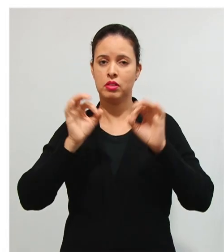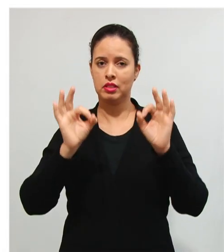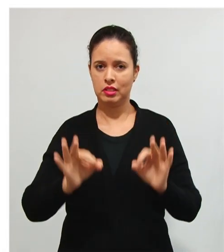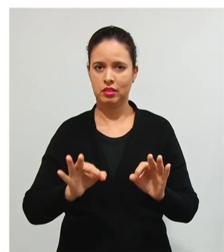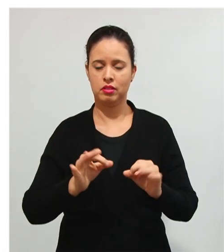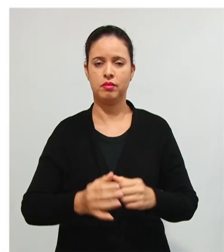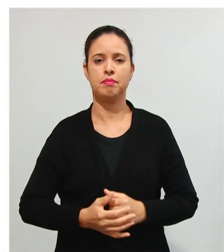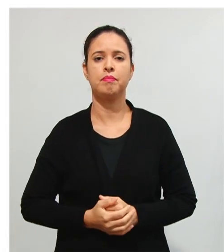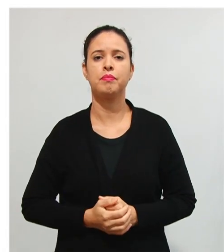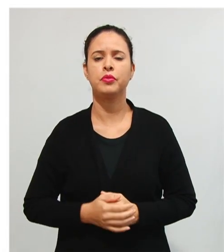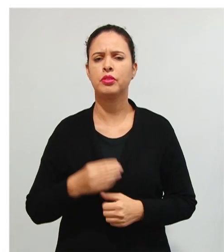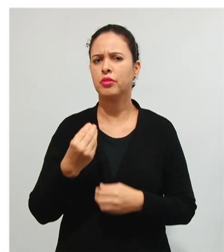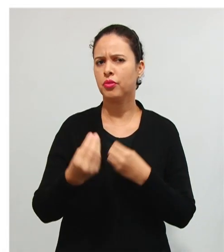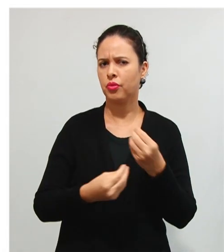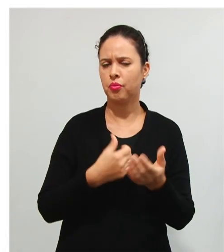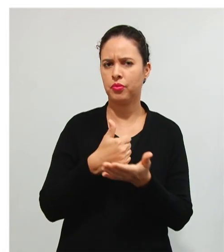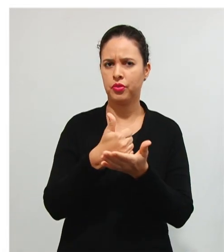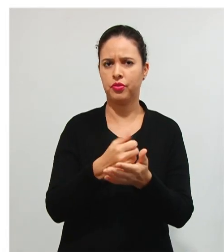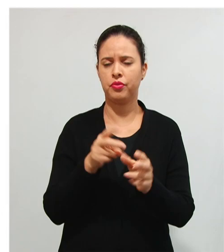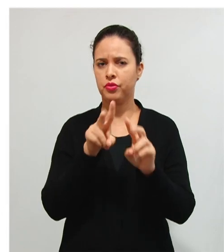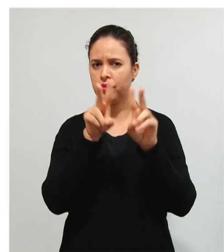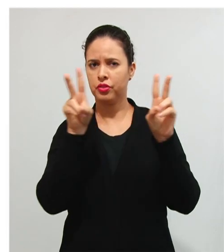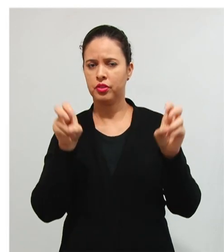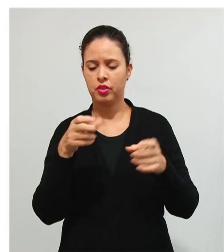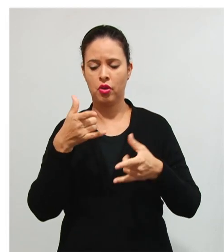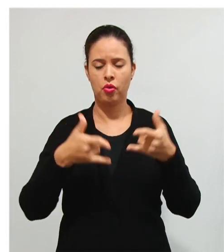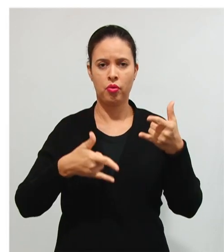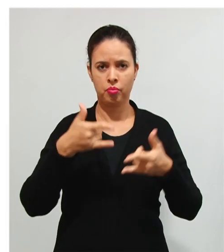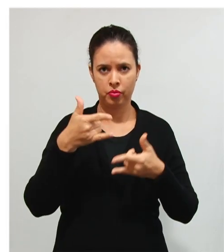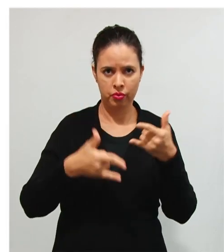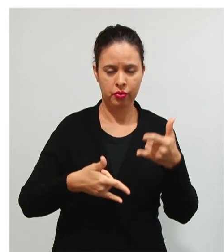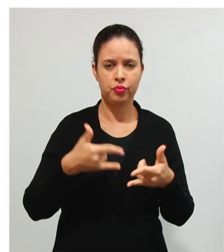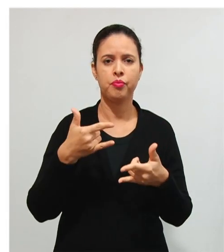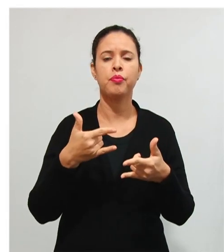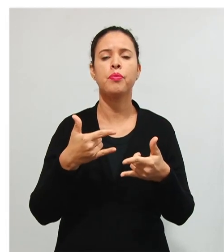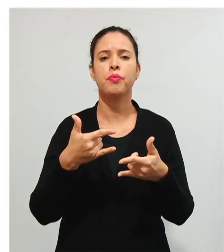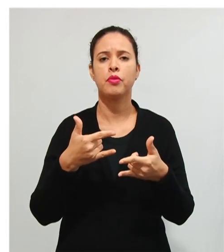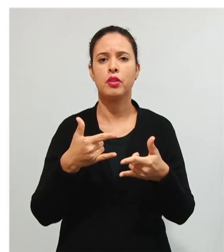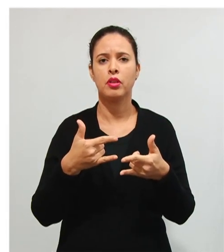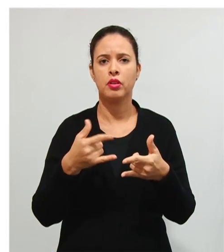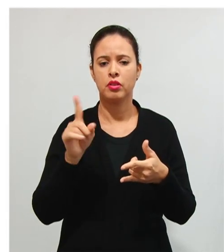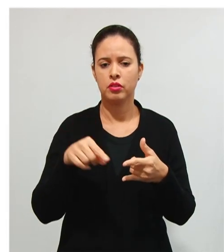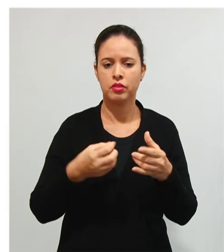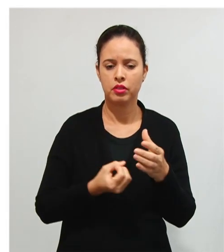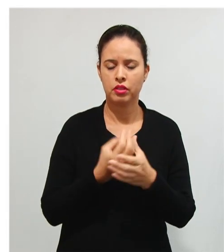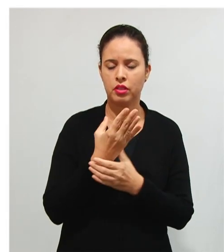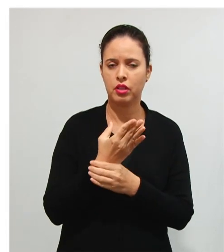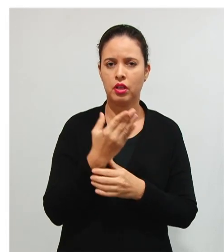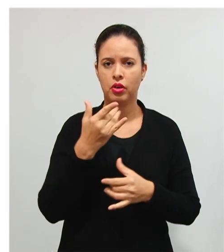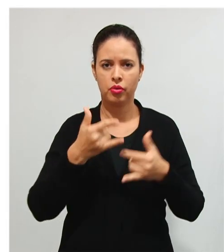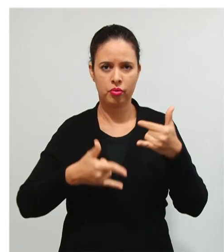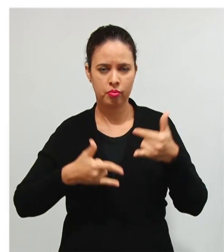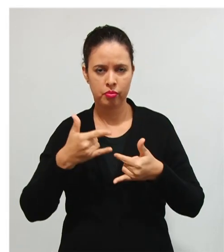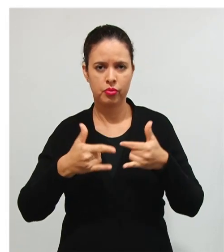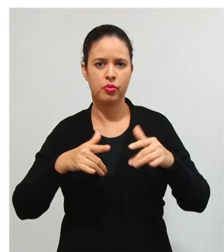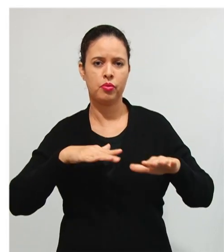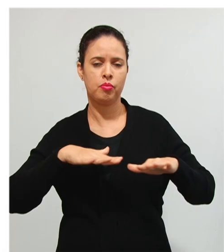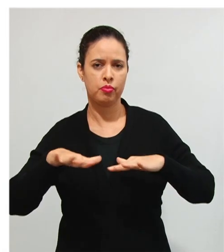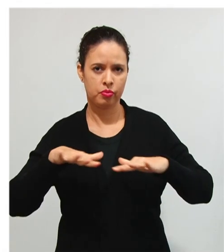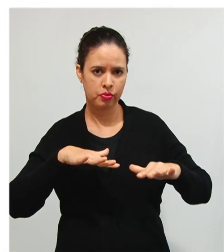Mas como que eu vou levar esse assunto de robótica? Como que eu vou criar um robô ou um